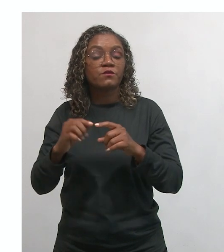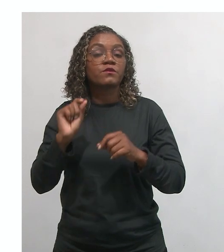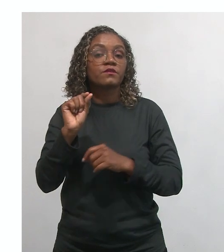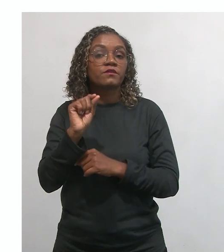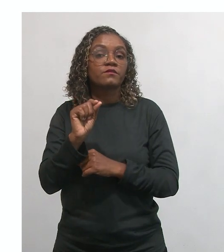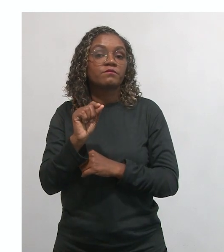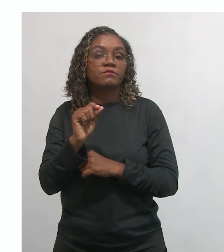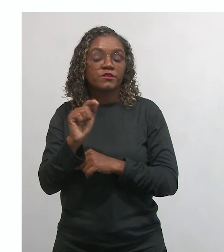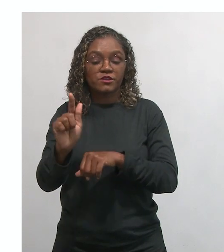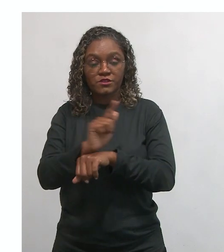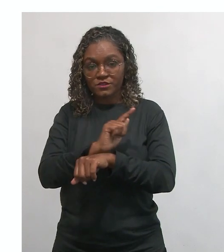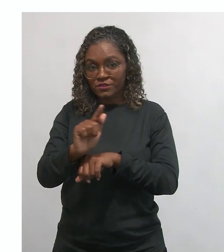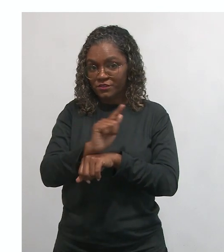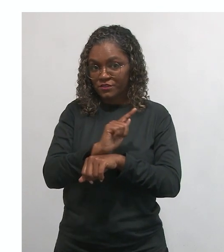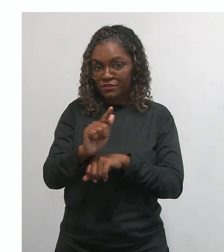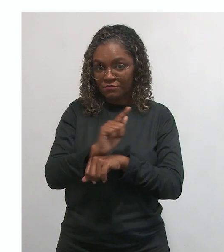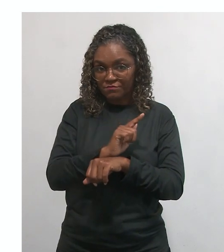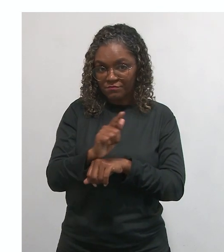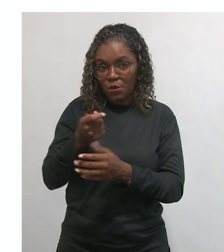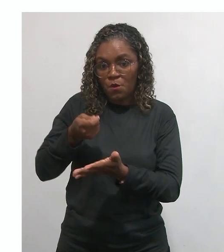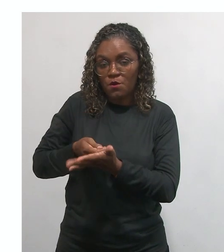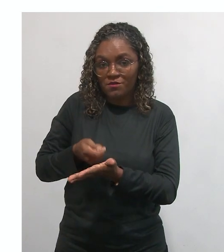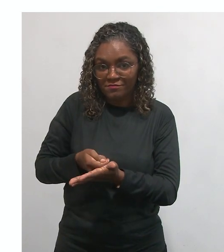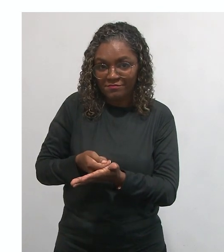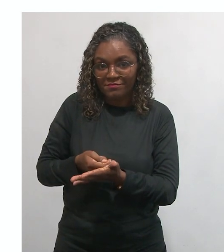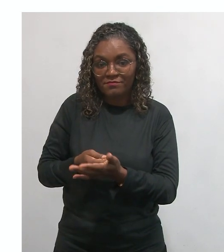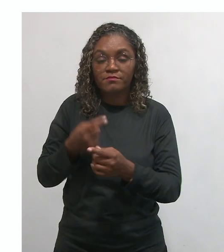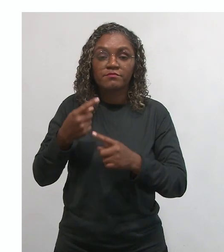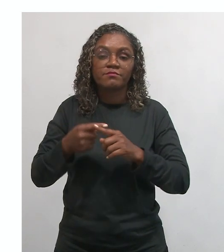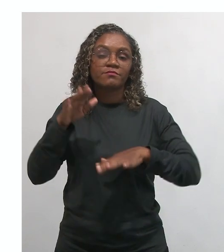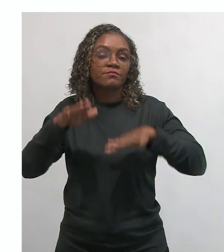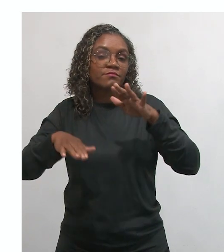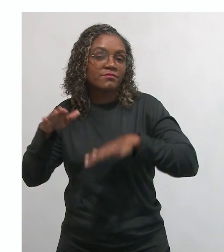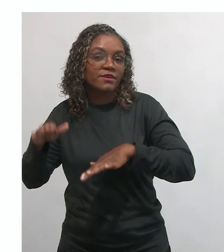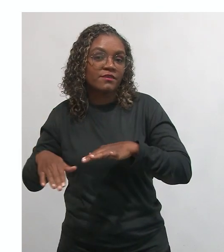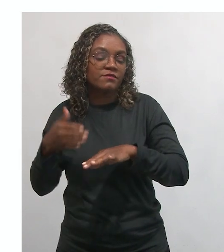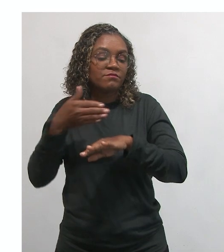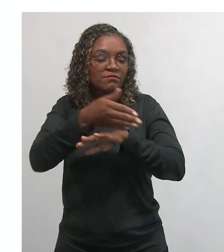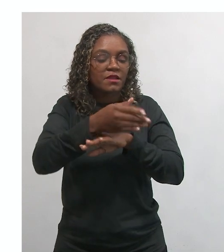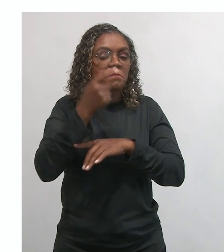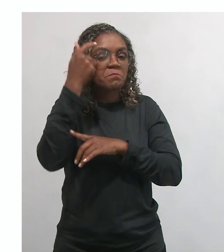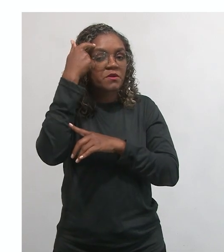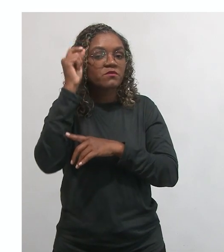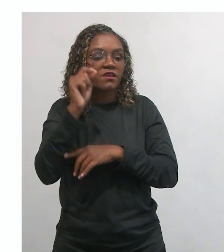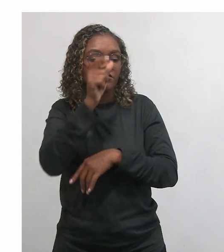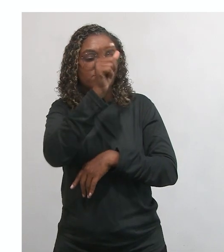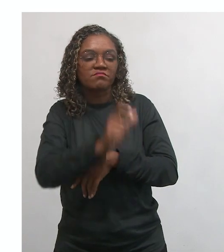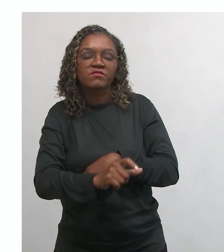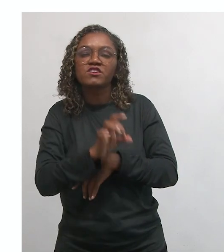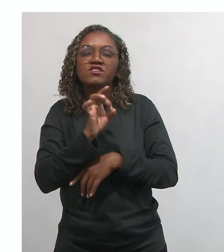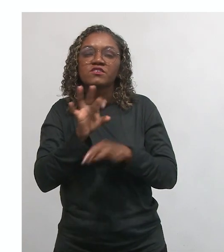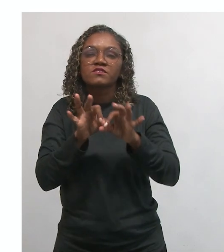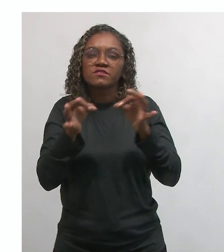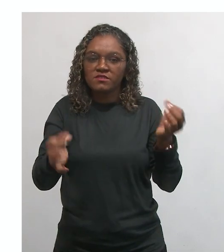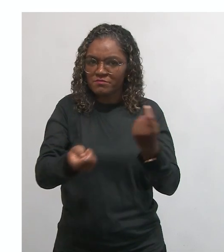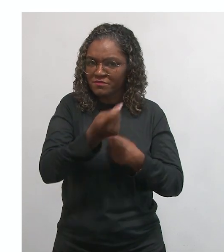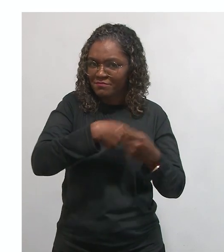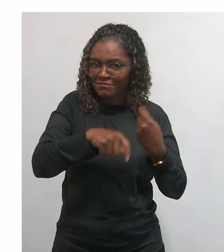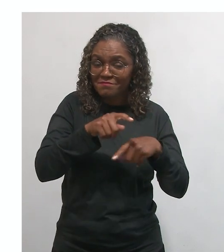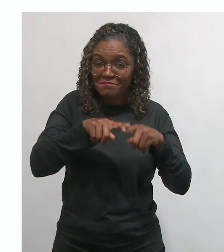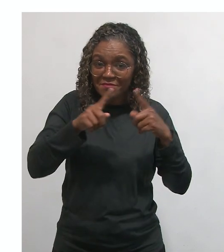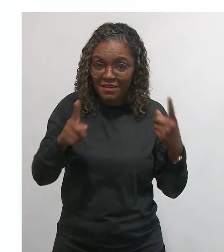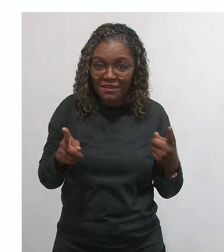da administração burocrática de uma escola, que muitas vezes nós chegamos nos espaços escolares pensando que ele só é o